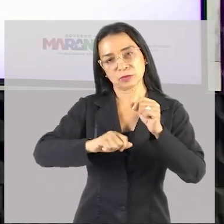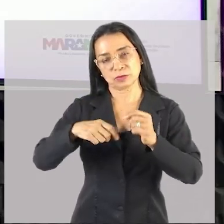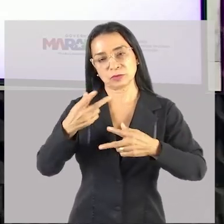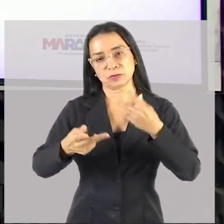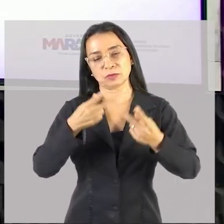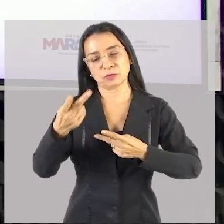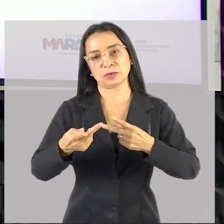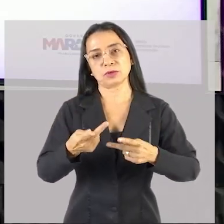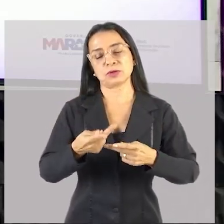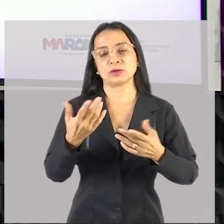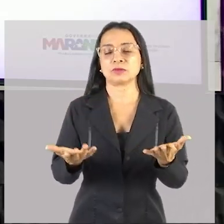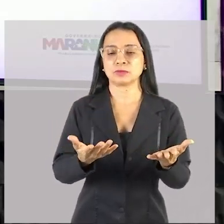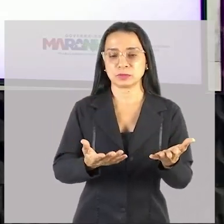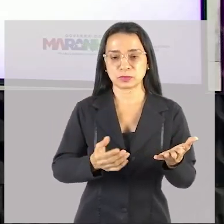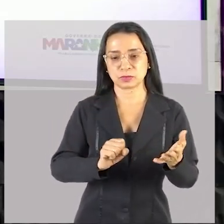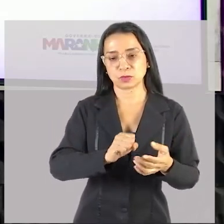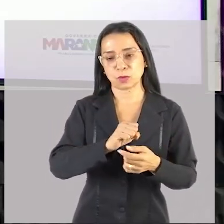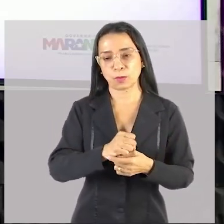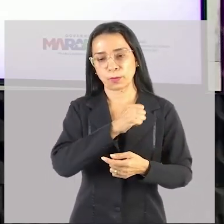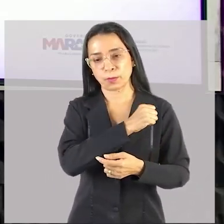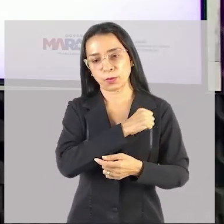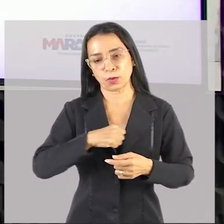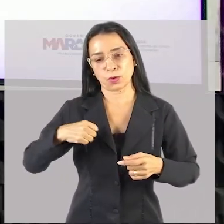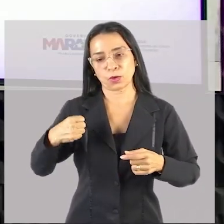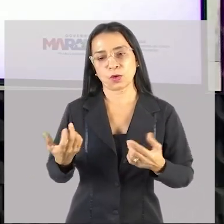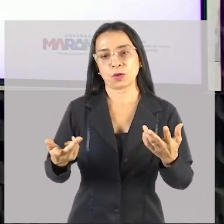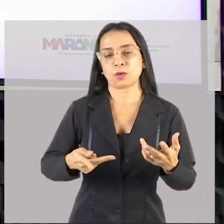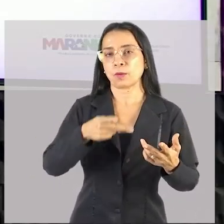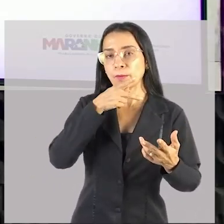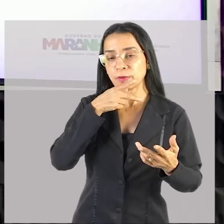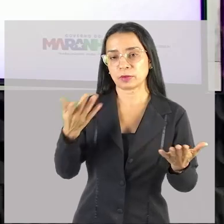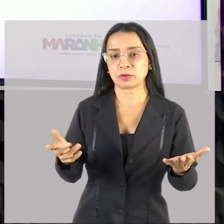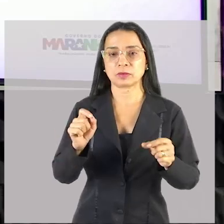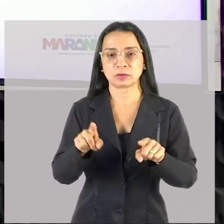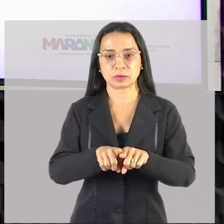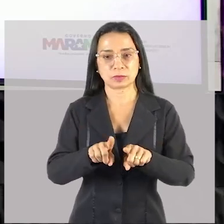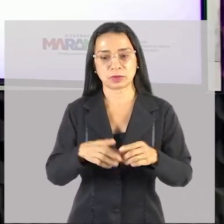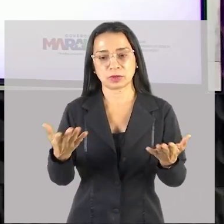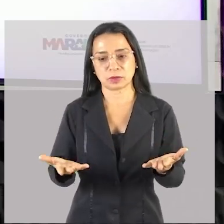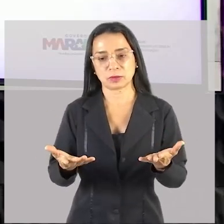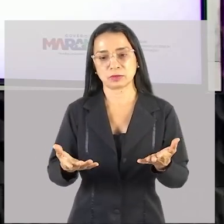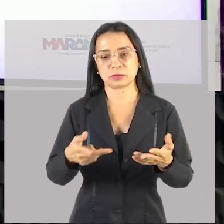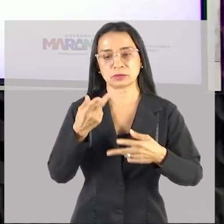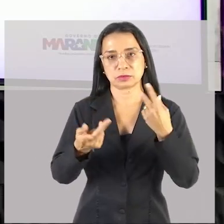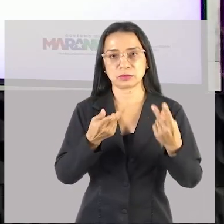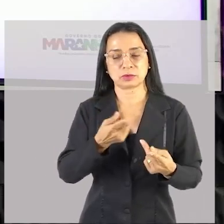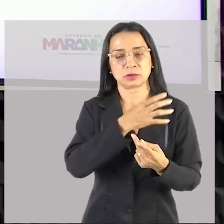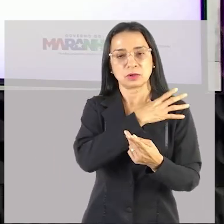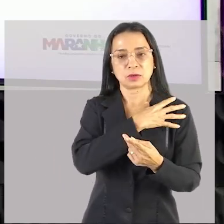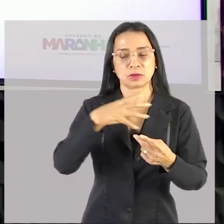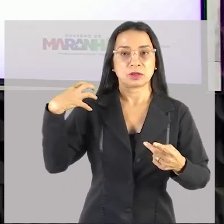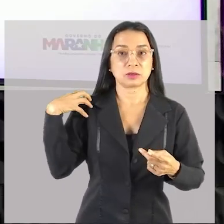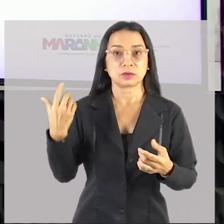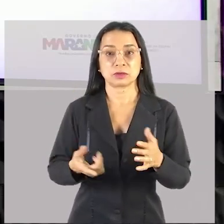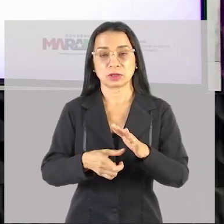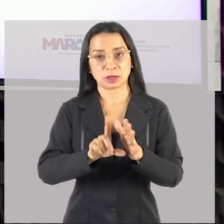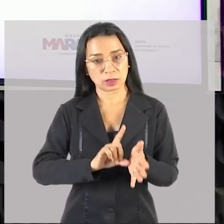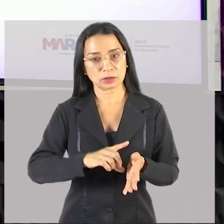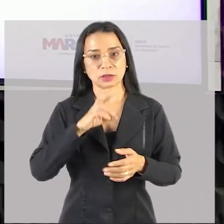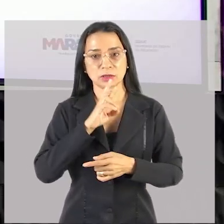Platão. Agora, nós vamos falar sobre o Aristóteles. Mas antes de começar a falar sobre Aristóteles, vamos resolver uma